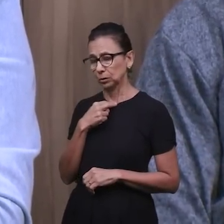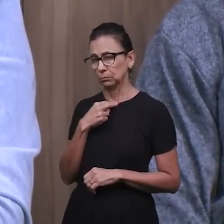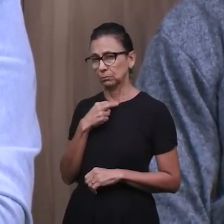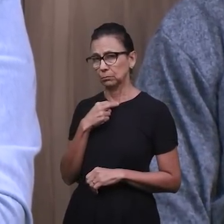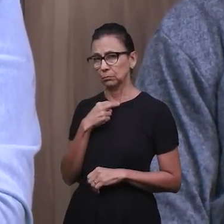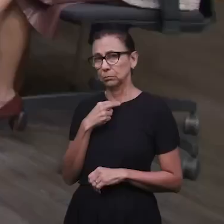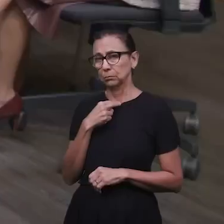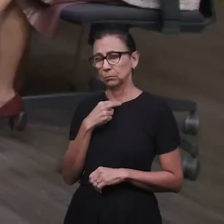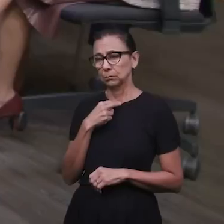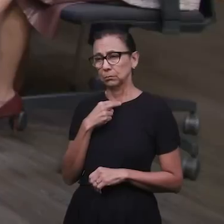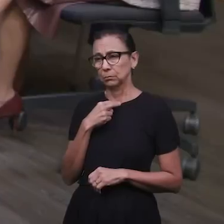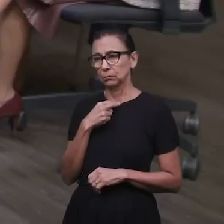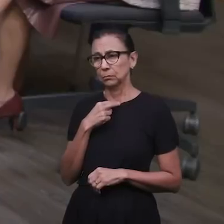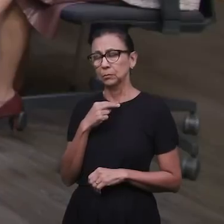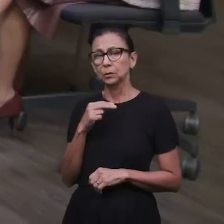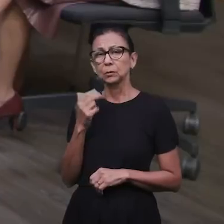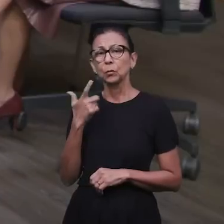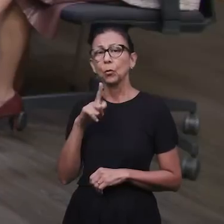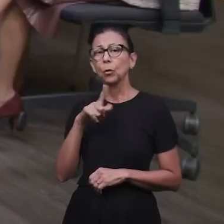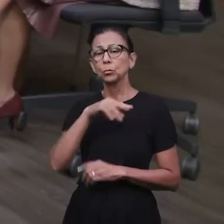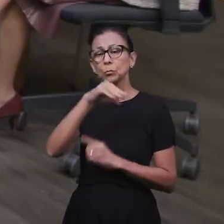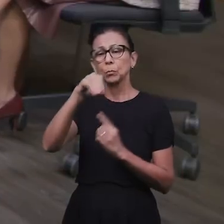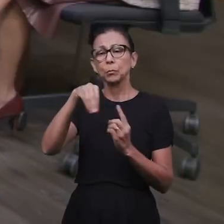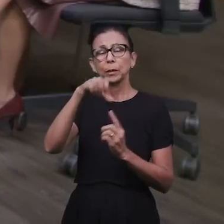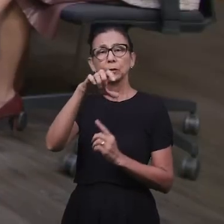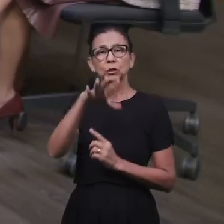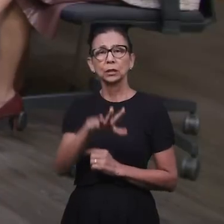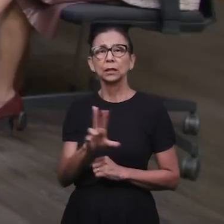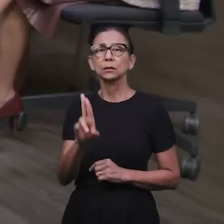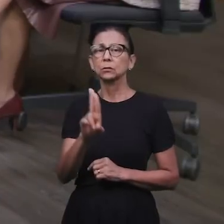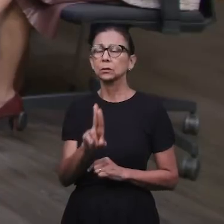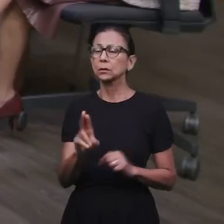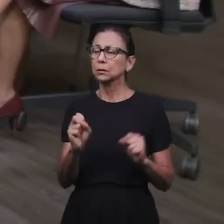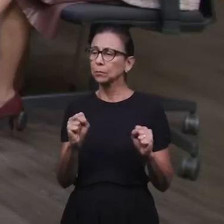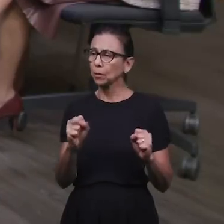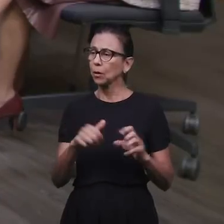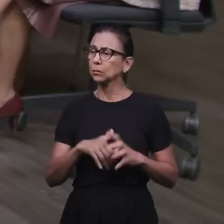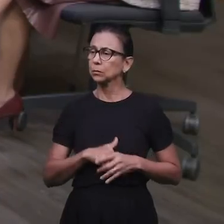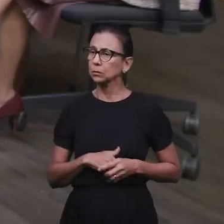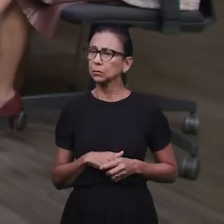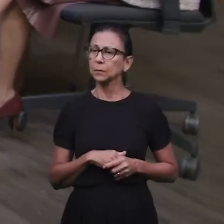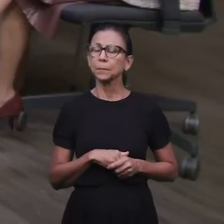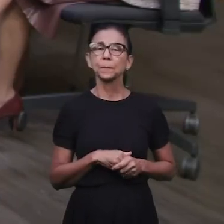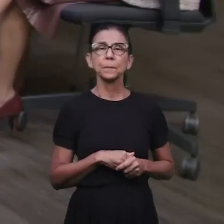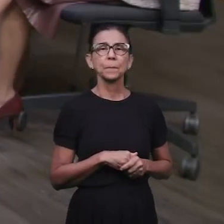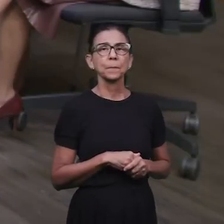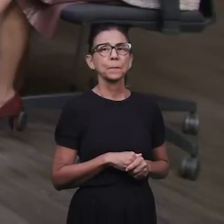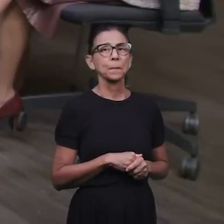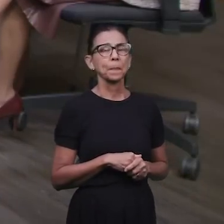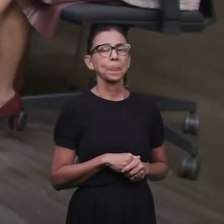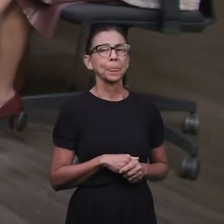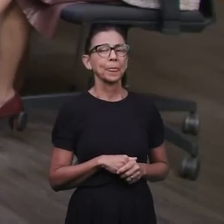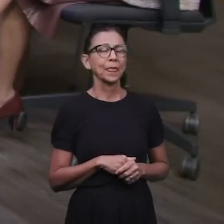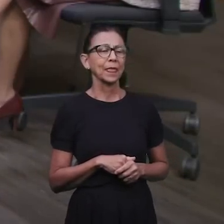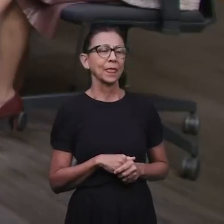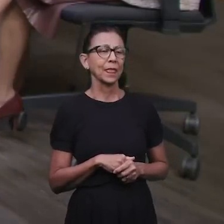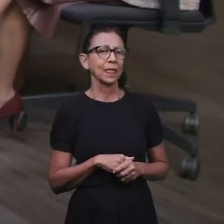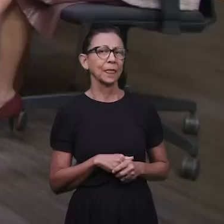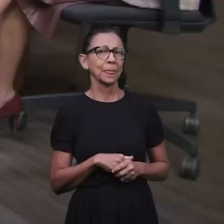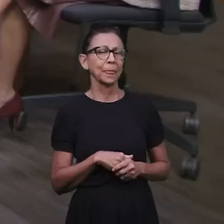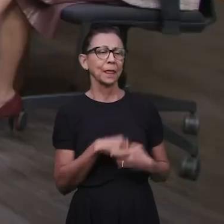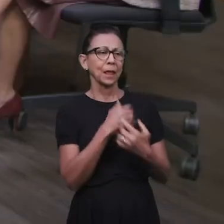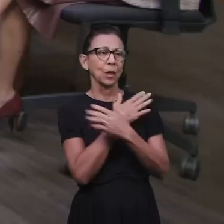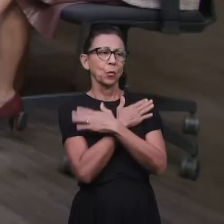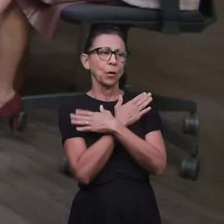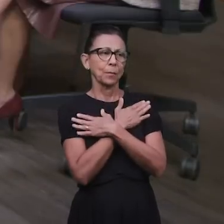utilizar? Juliana Dias, né? Porque a outra é a Ramos, né? Isso, Juliana Dias. Juliana, fica aqui o nosso abraço para o seu pai, que é muito